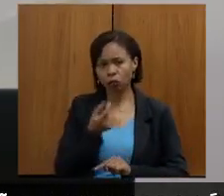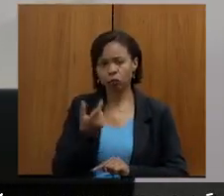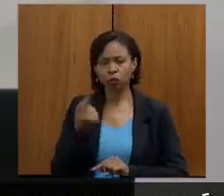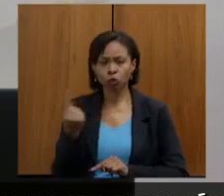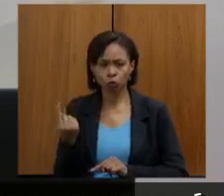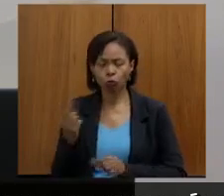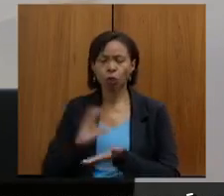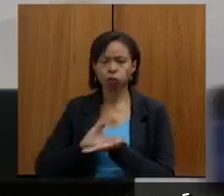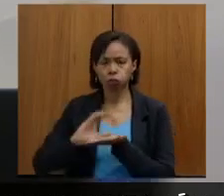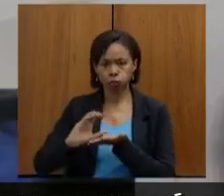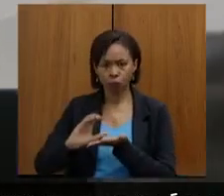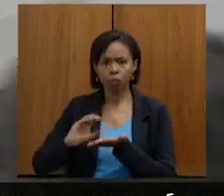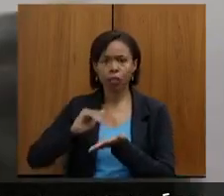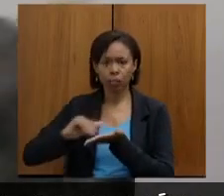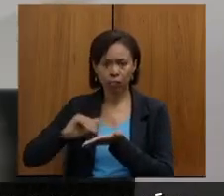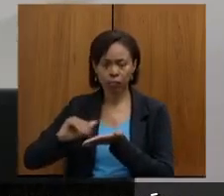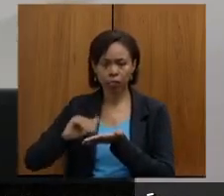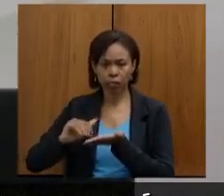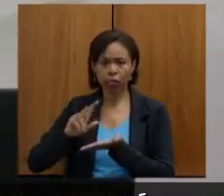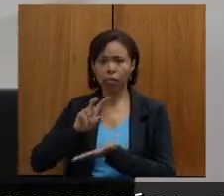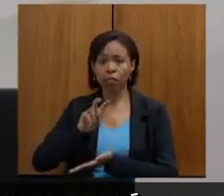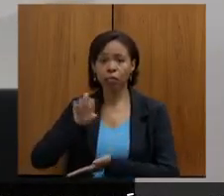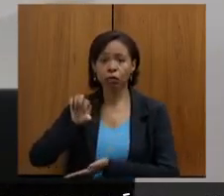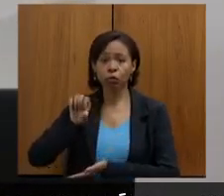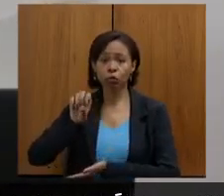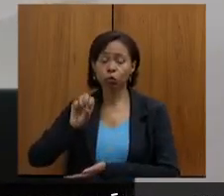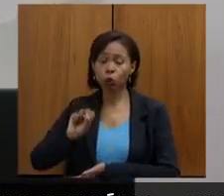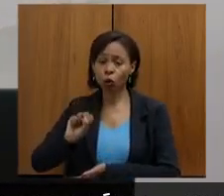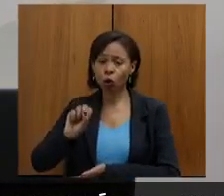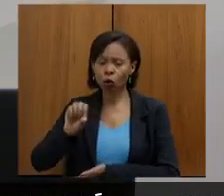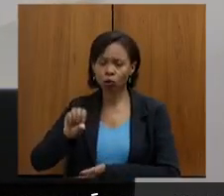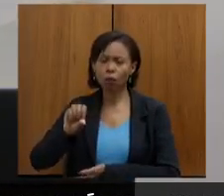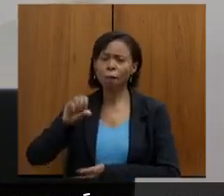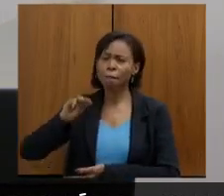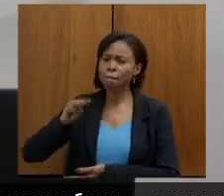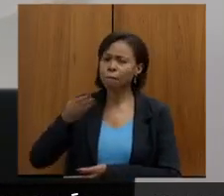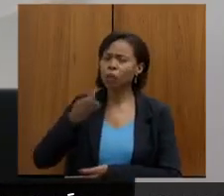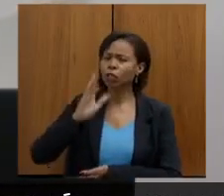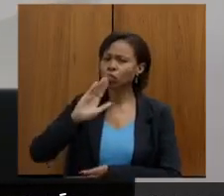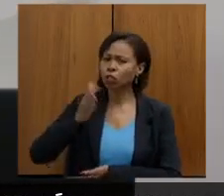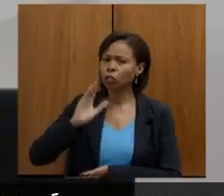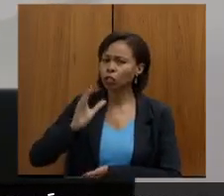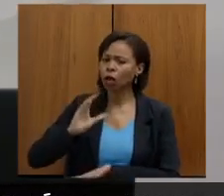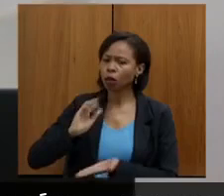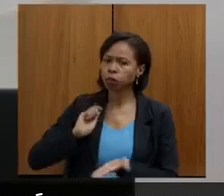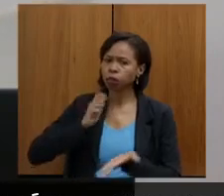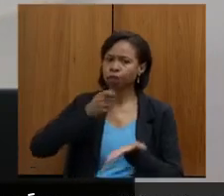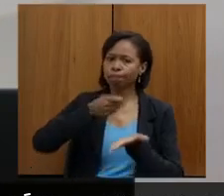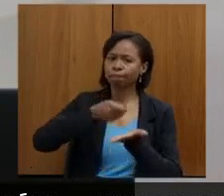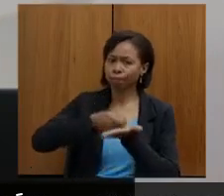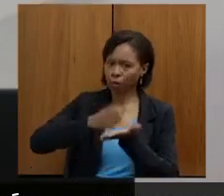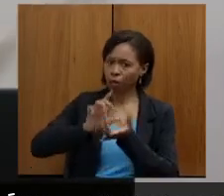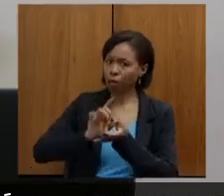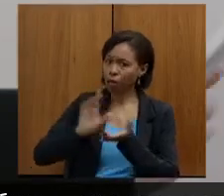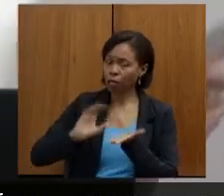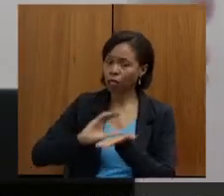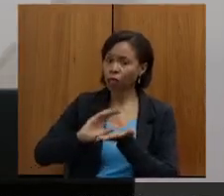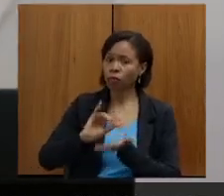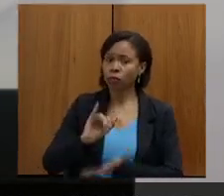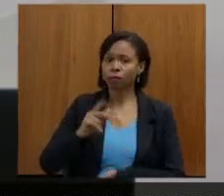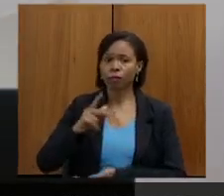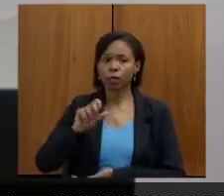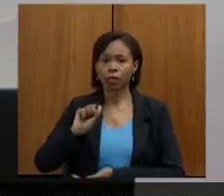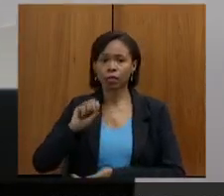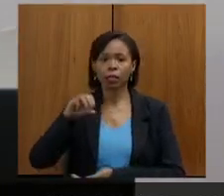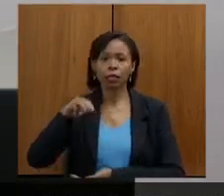pela Seplag de 559 milhões já que já foi inteiramente empenhada utilizado nos gastos do